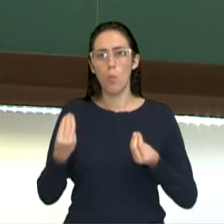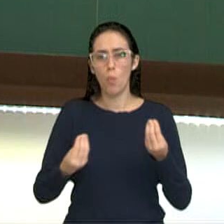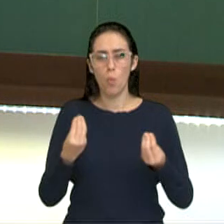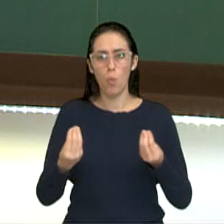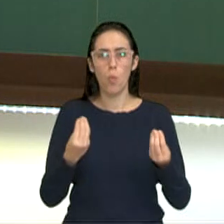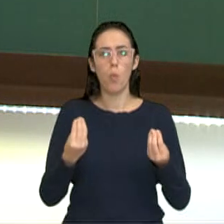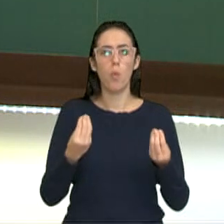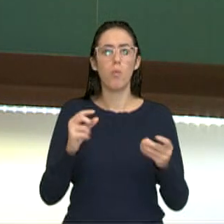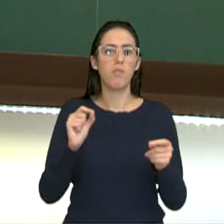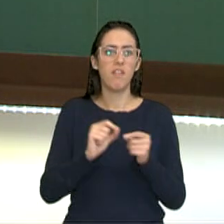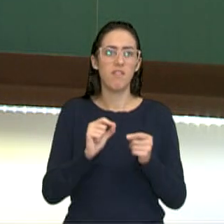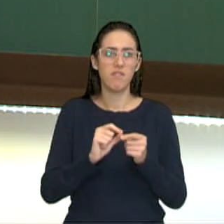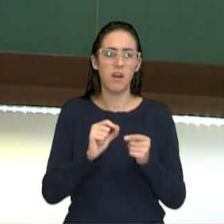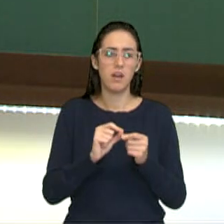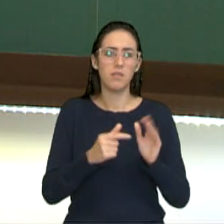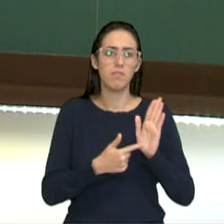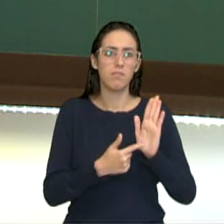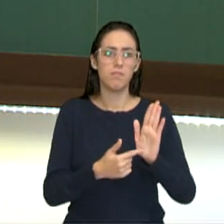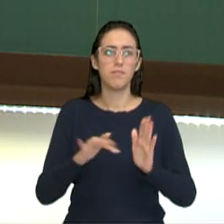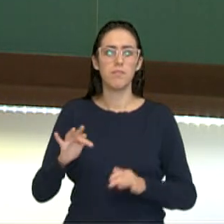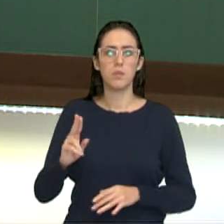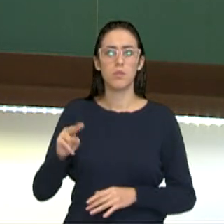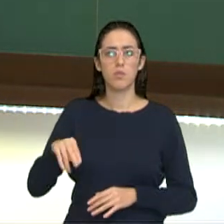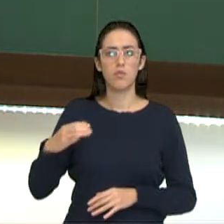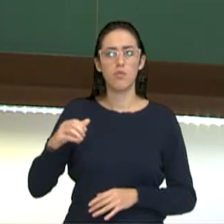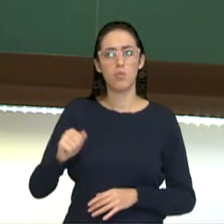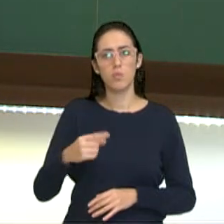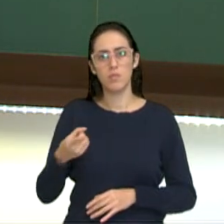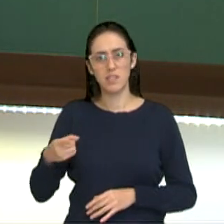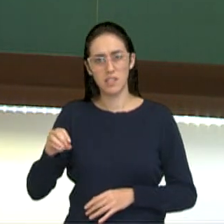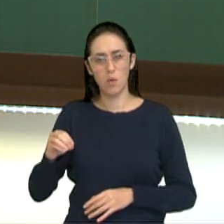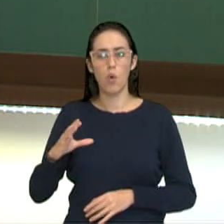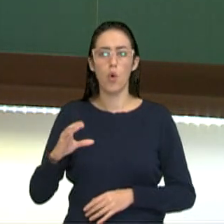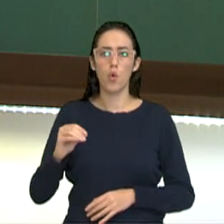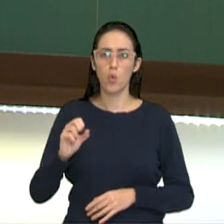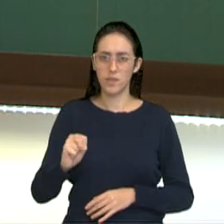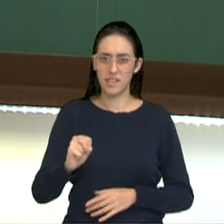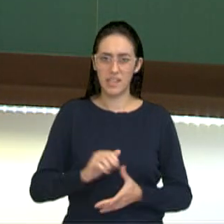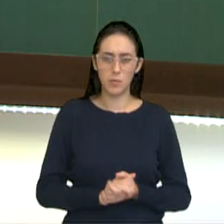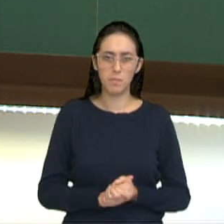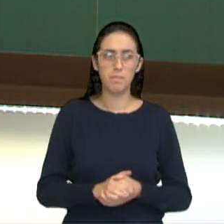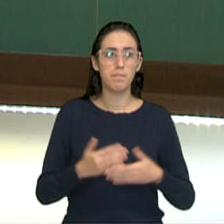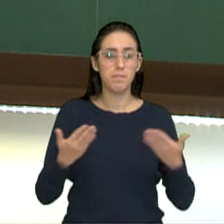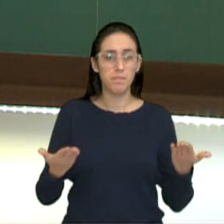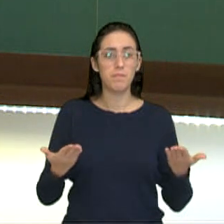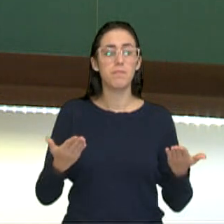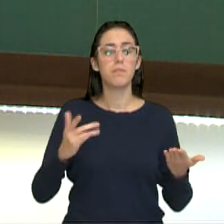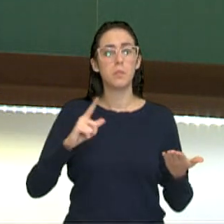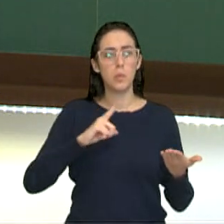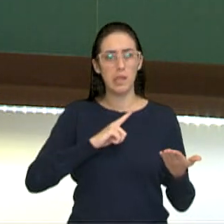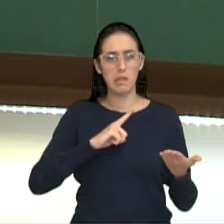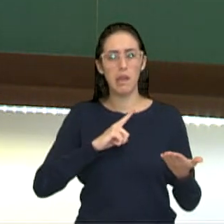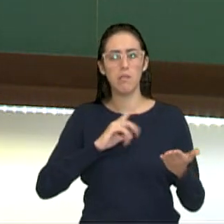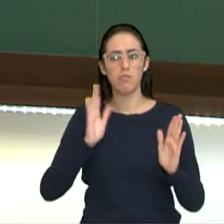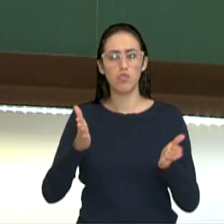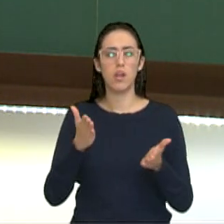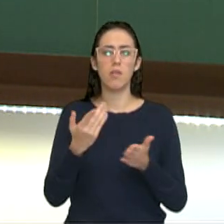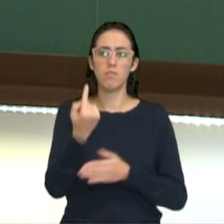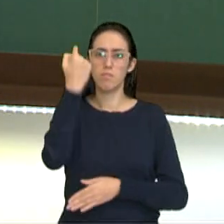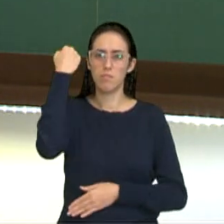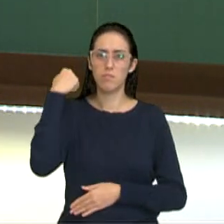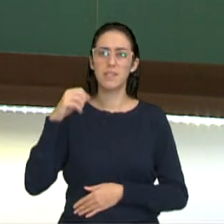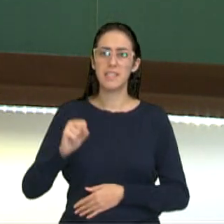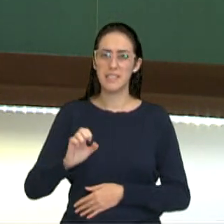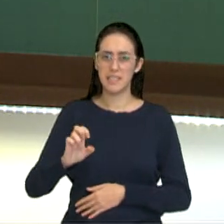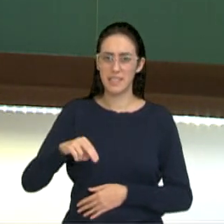gente demonstra a função cosseno, tá? E para isso, então, assim como nós fizemos na função